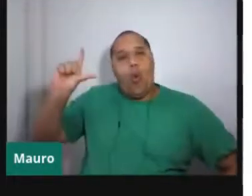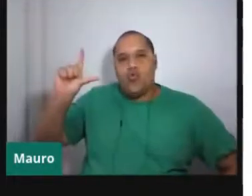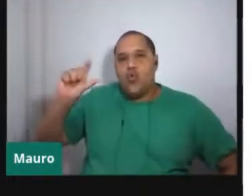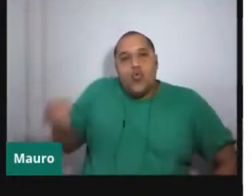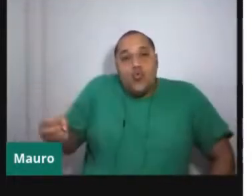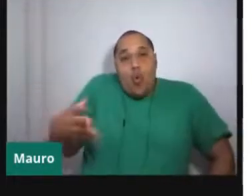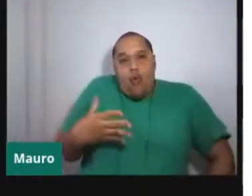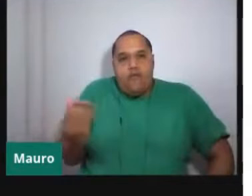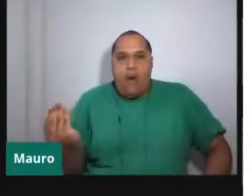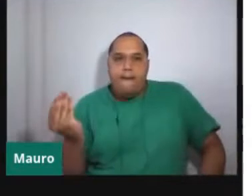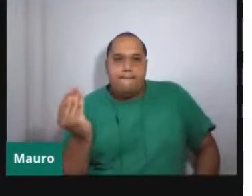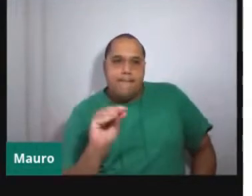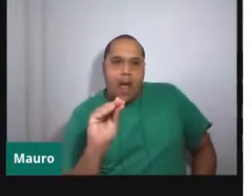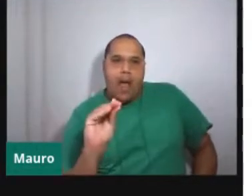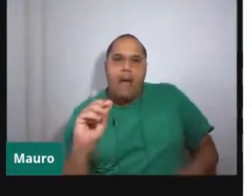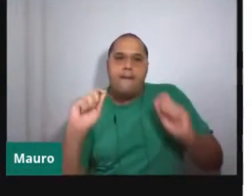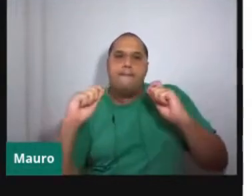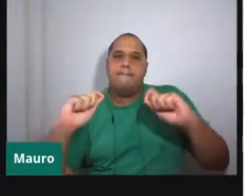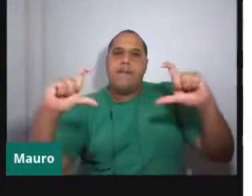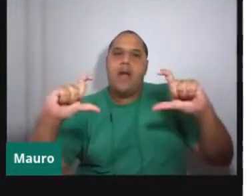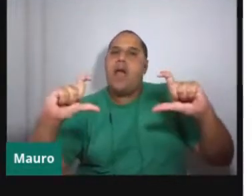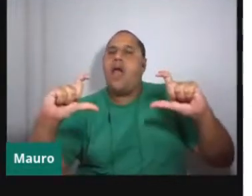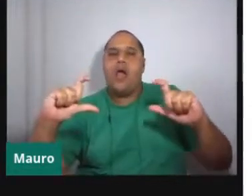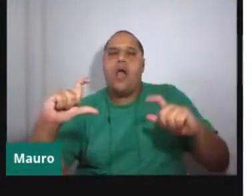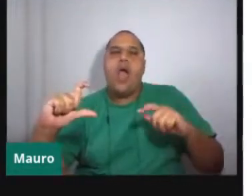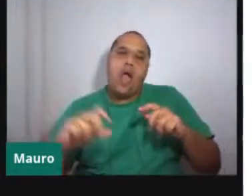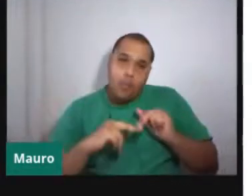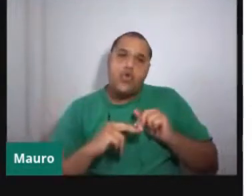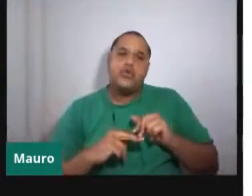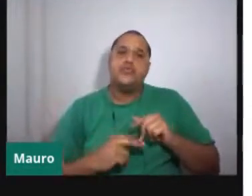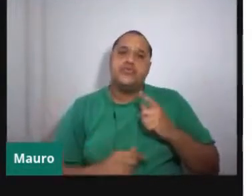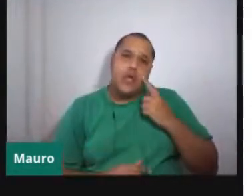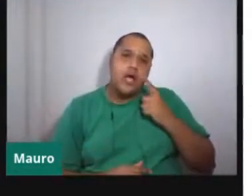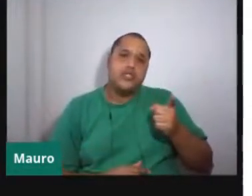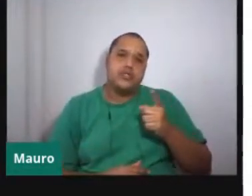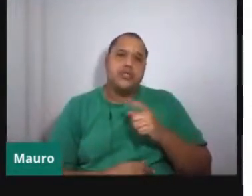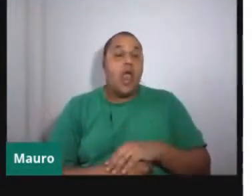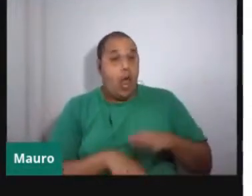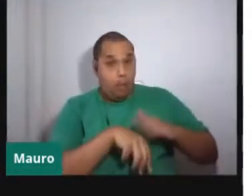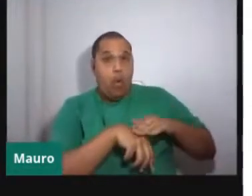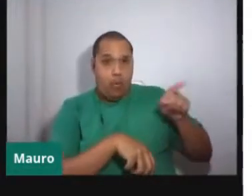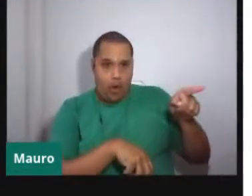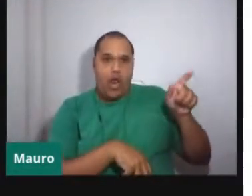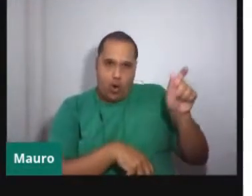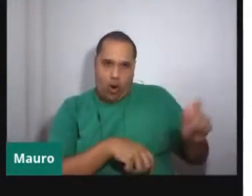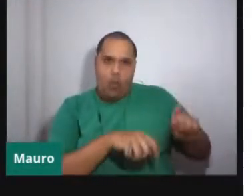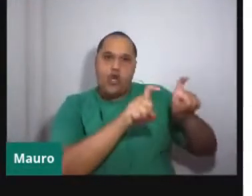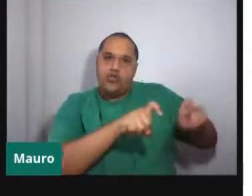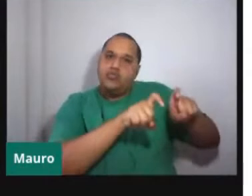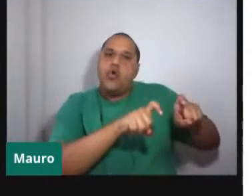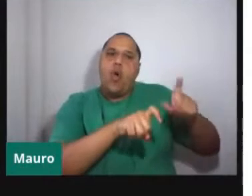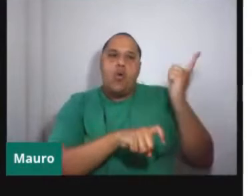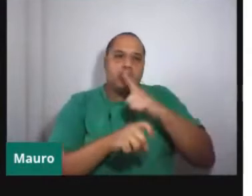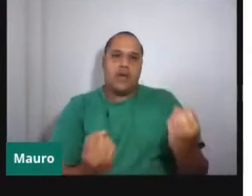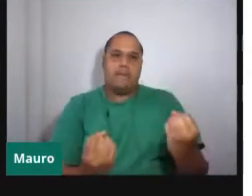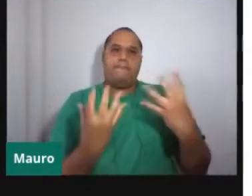no treino, e eu uso essa função F de predição, eu consigo dizer, olha, eu não, né? O algoritmo computacional consegue dizer,